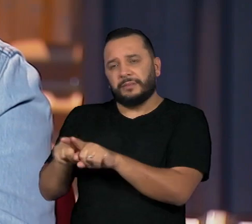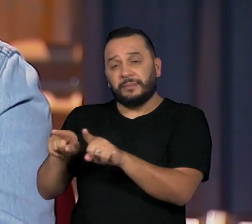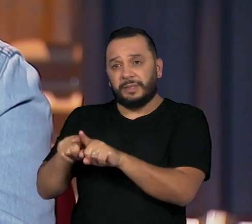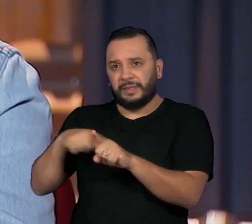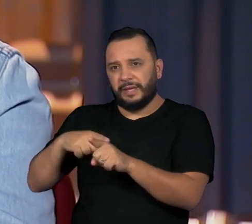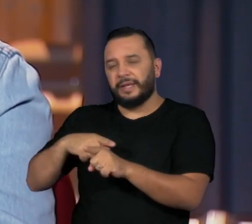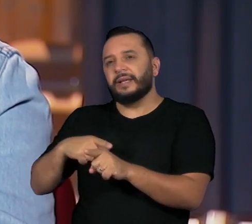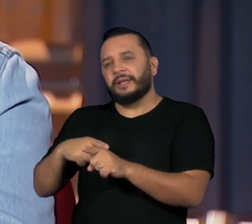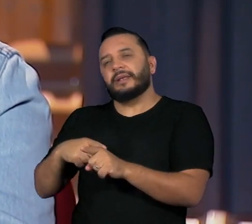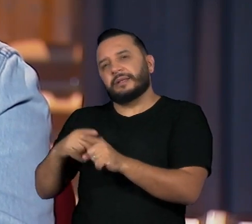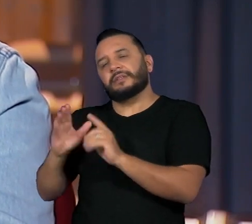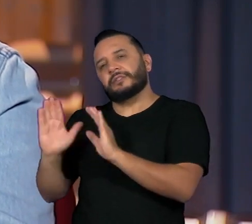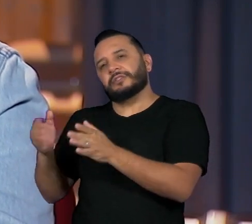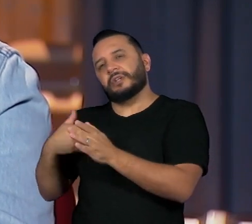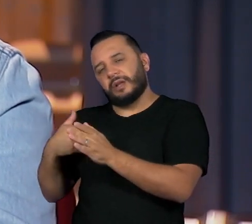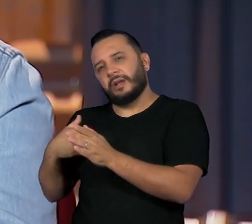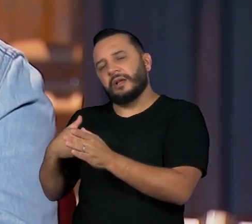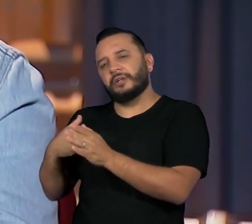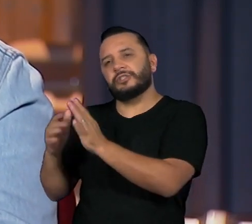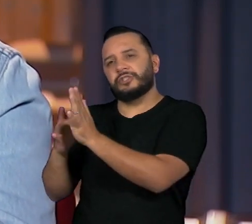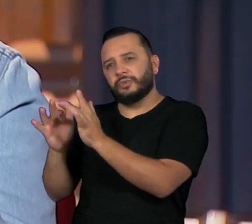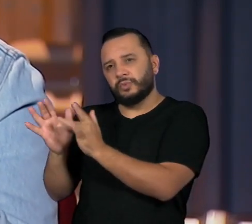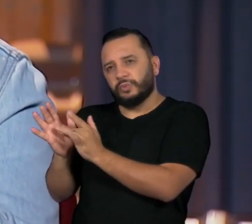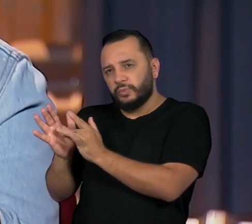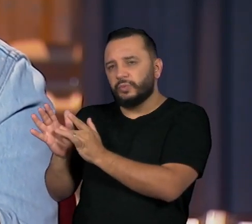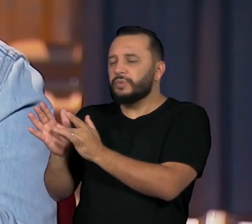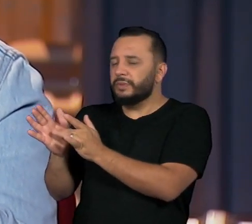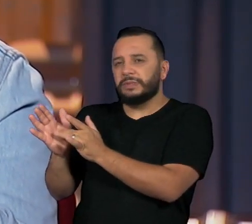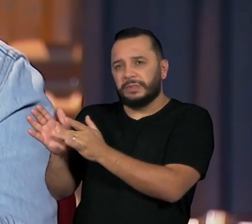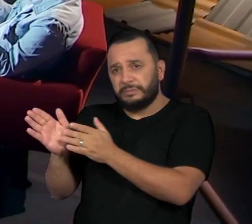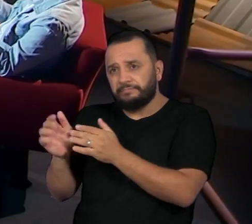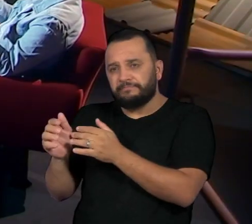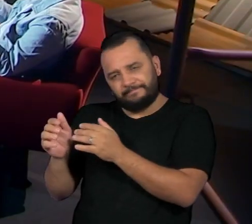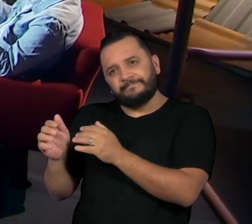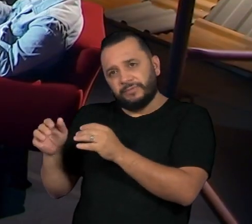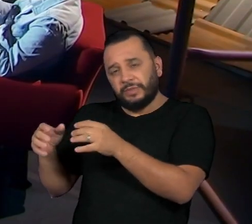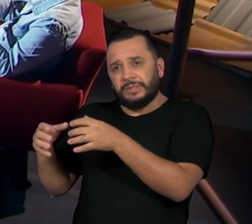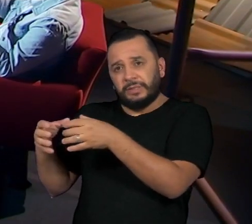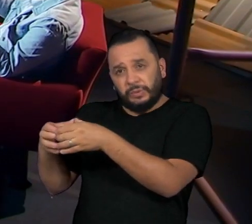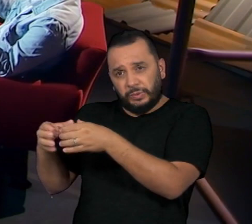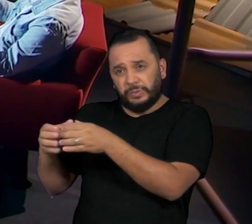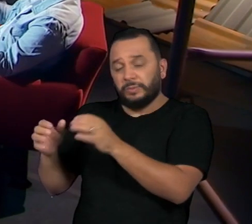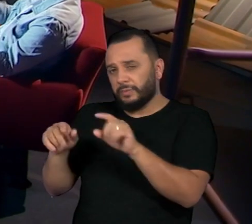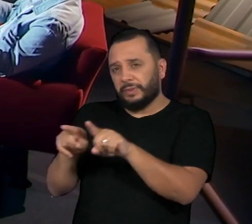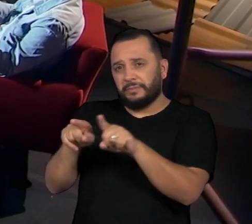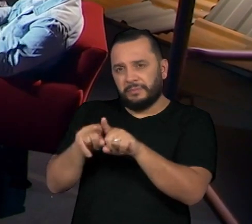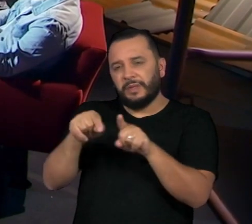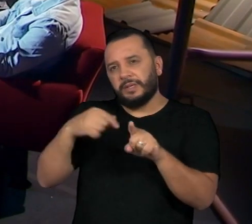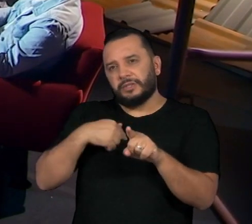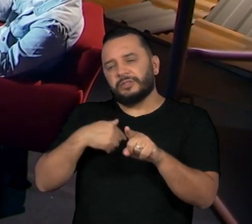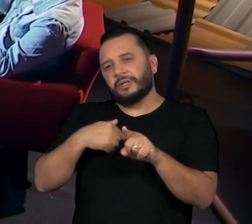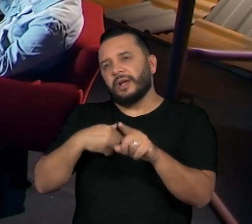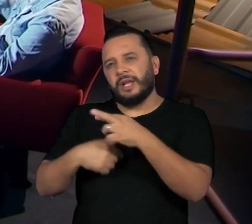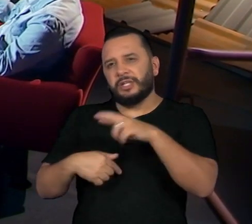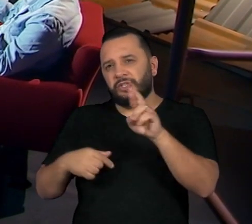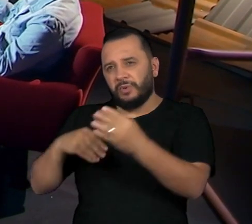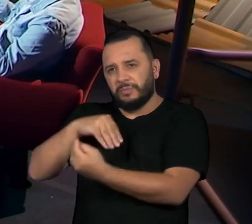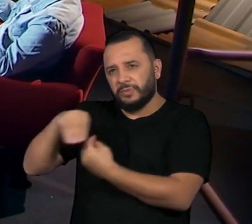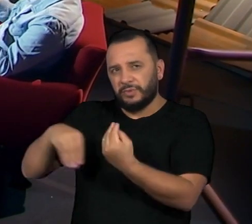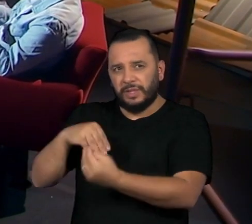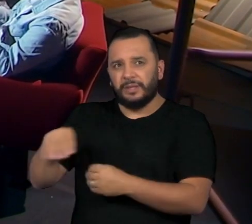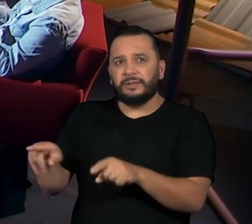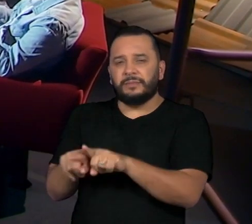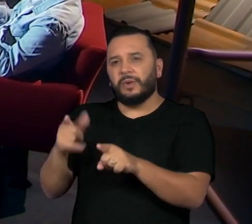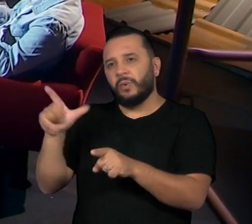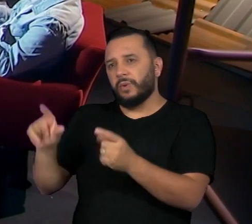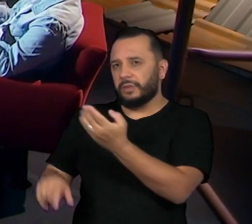e, em alguns casos, com crenças africanas. E existe hoje o contexto do neo-xamanismo. Existe um monte de gente nos centros urbanos, no planeta,